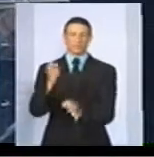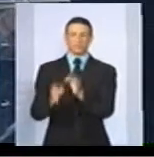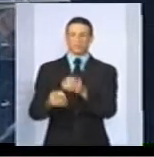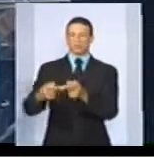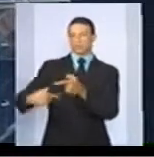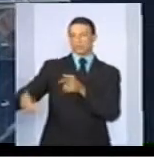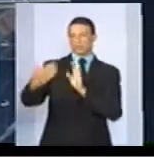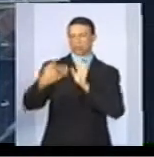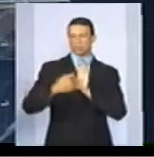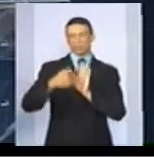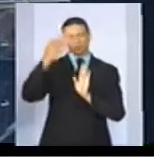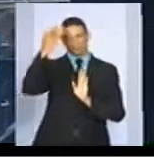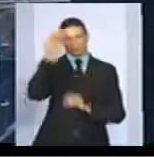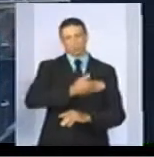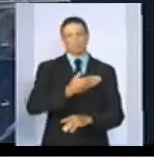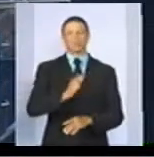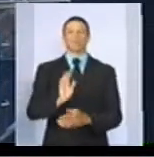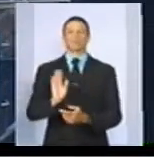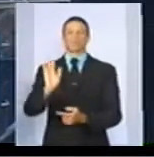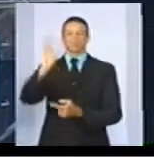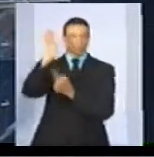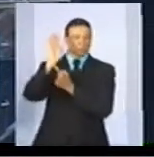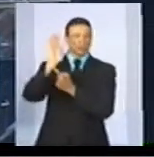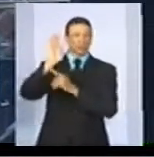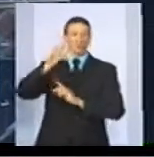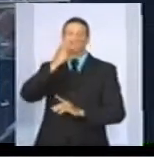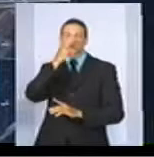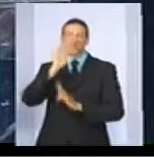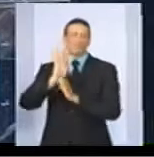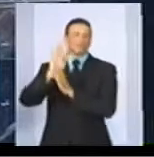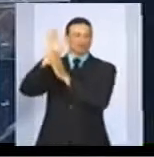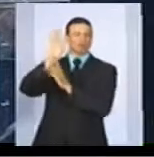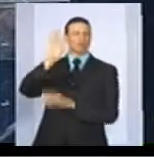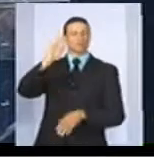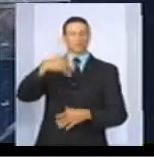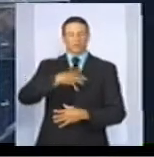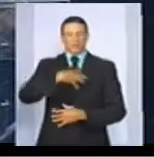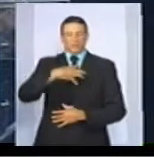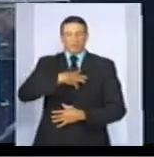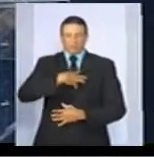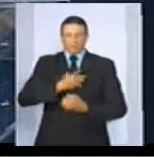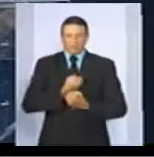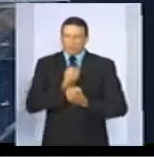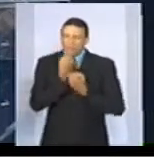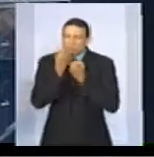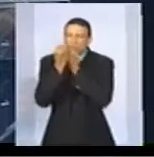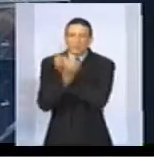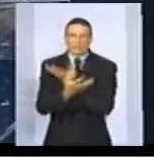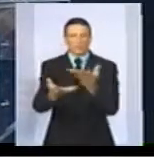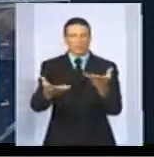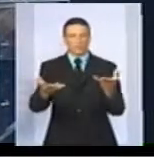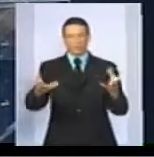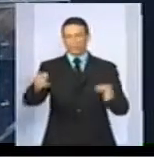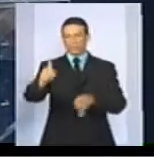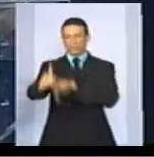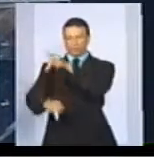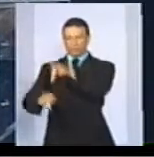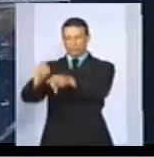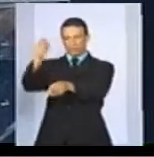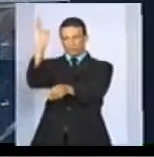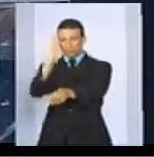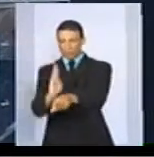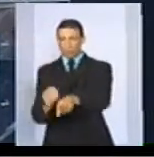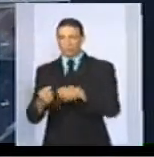tem suas mãos estendidas e bem sentimentos bem aber abertos para com o povo